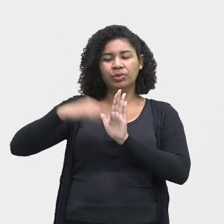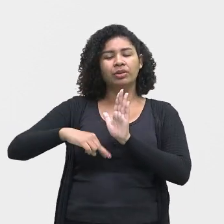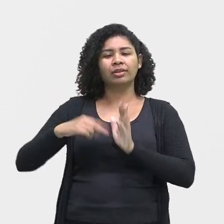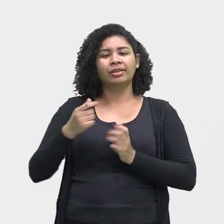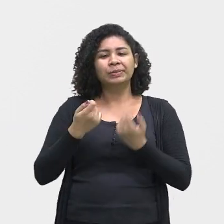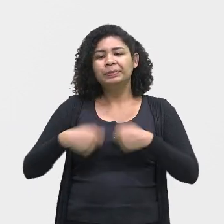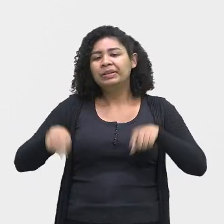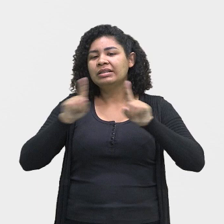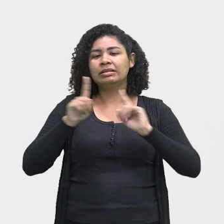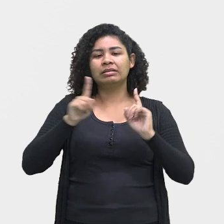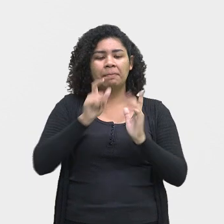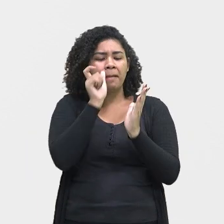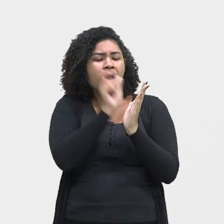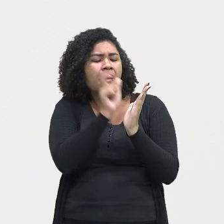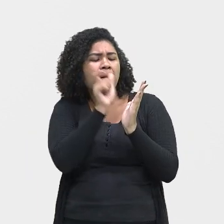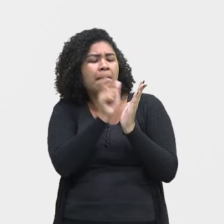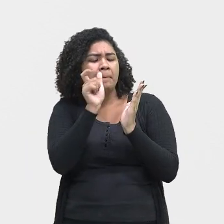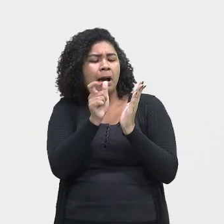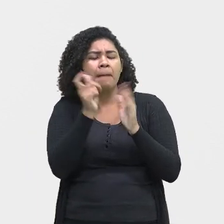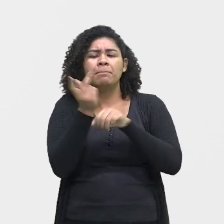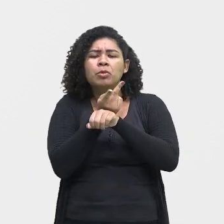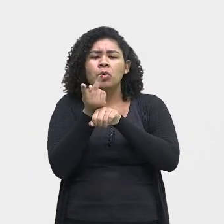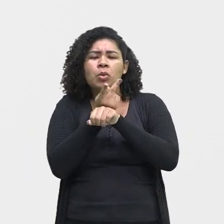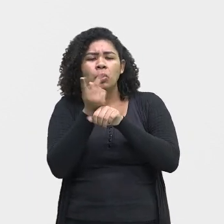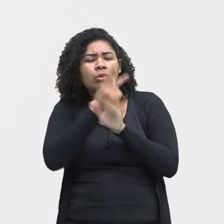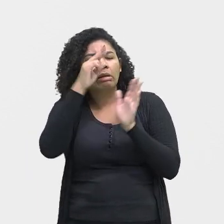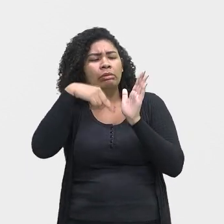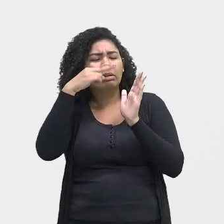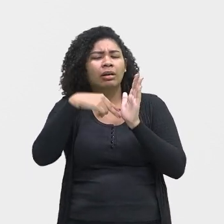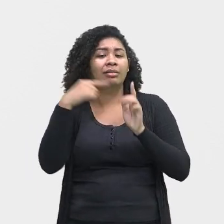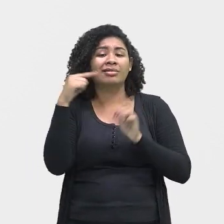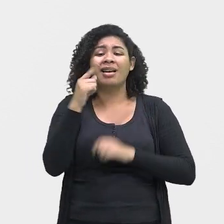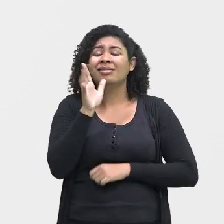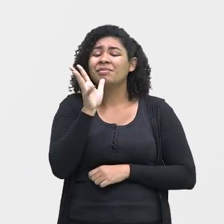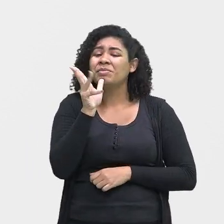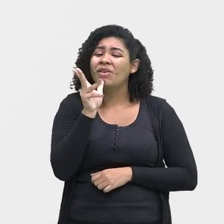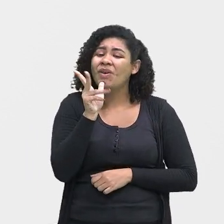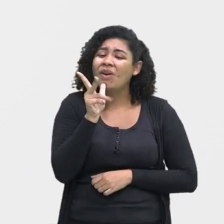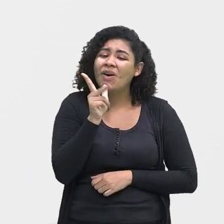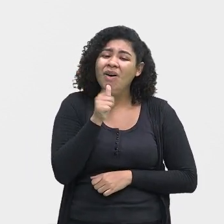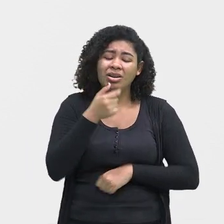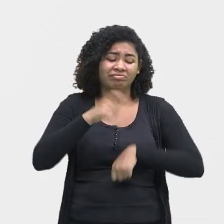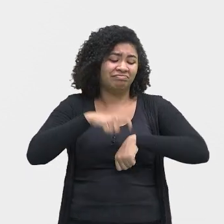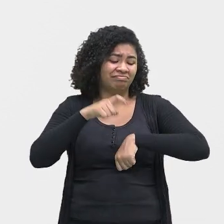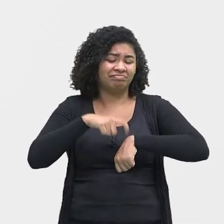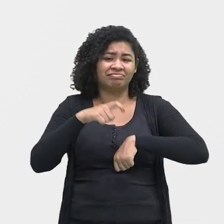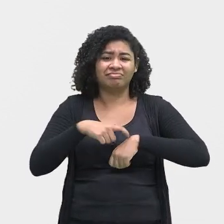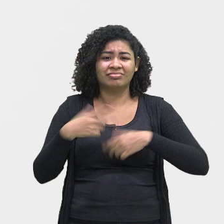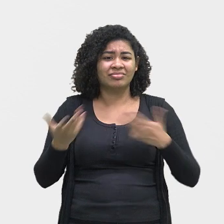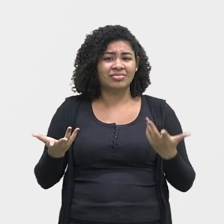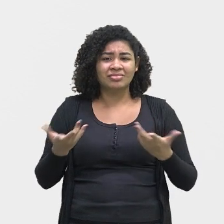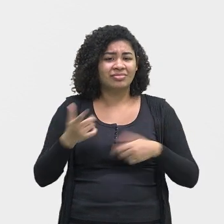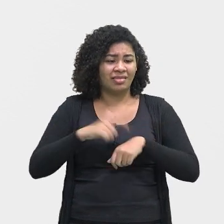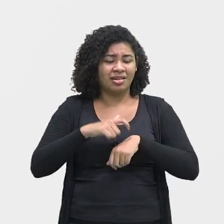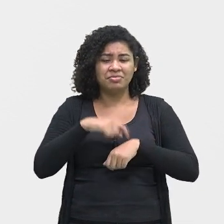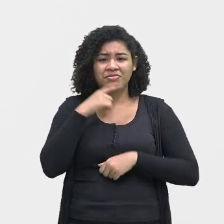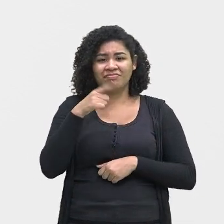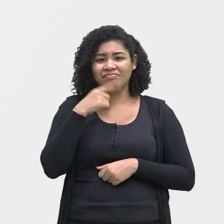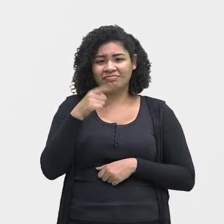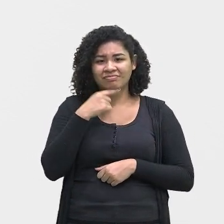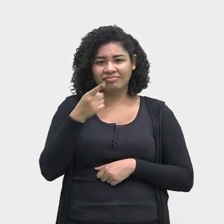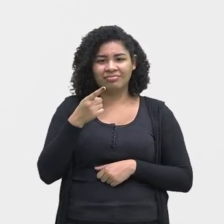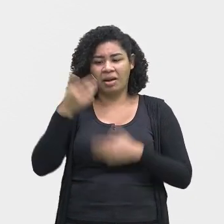não faz a leitura de palavra por palavra, porque isso demora muito, requer muito tempo, e a gente geralmente não tem tempo de fazer isso